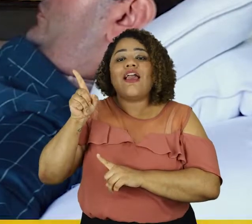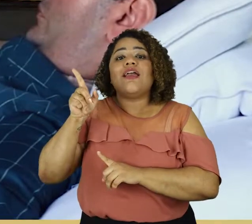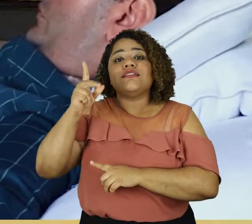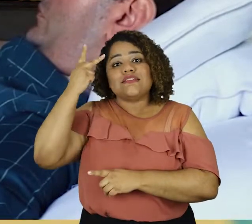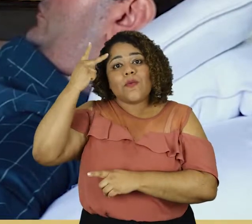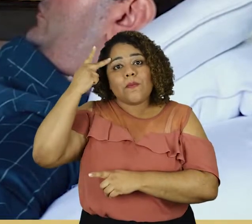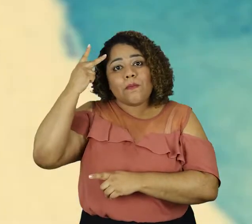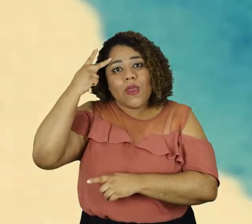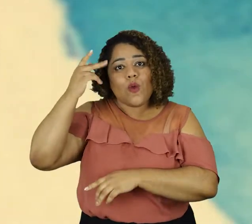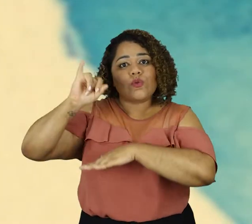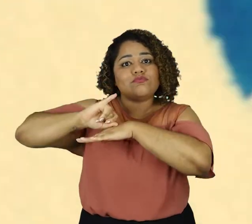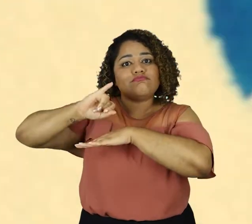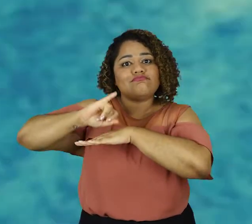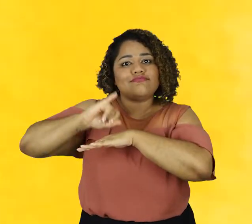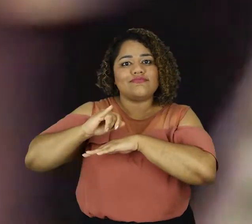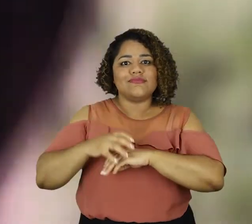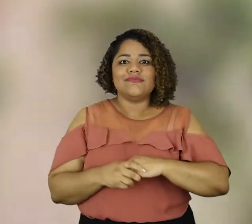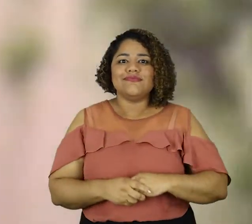Paulo, capital.